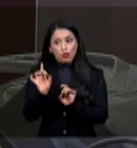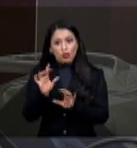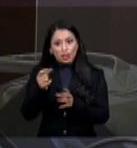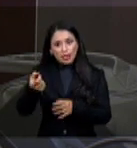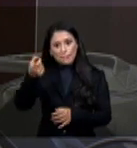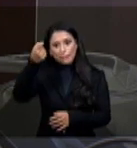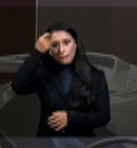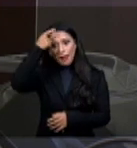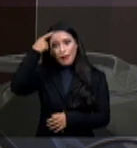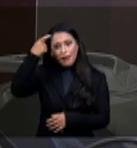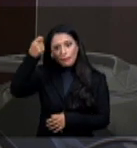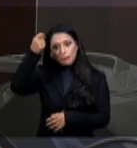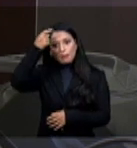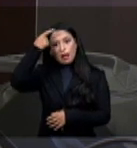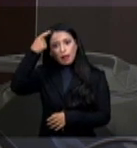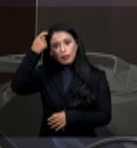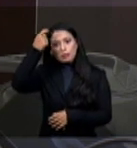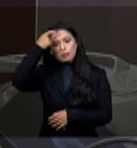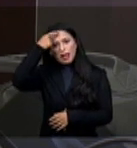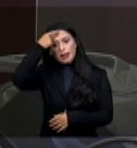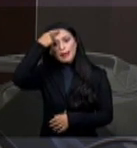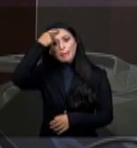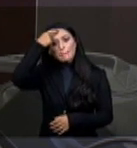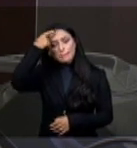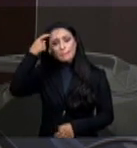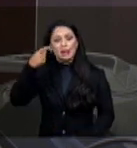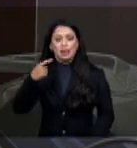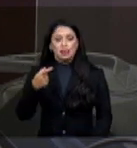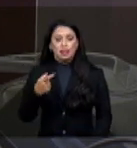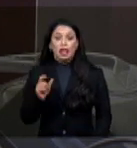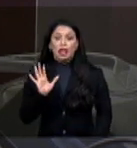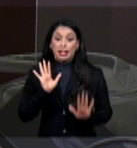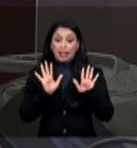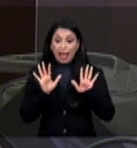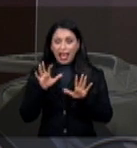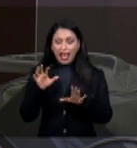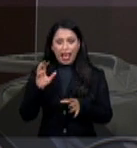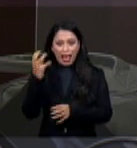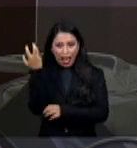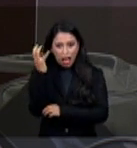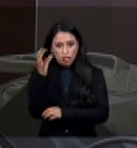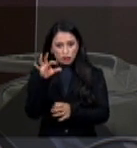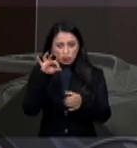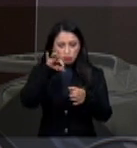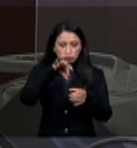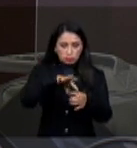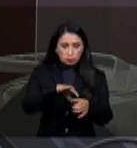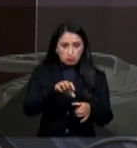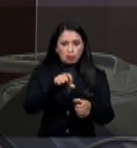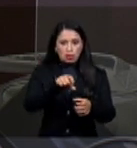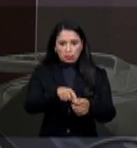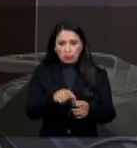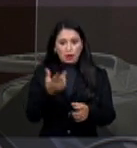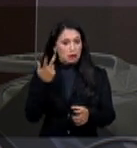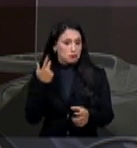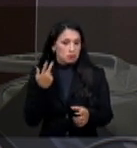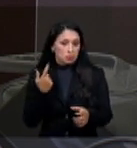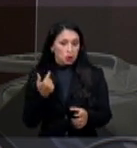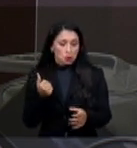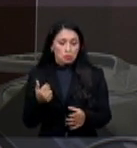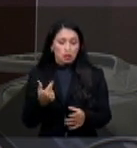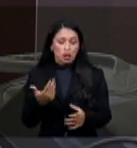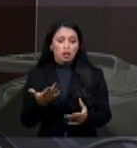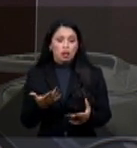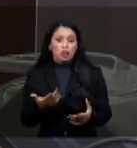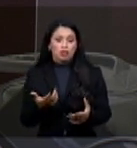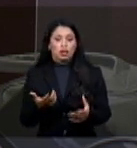também contemple o reflorestamento. O reflorestamento, ele é uma medida que a gente percebe, é comum esse debate,